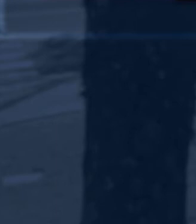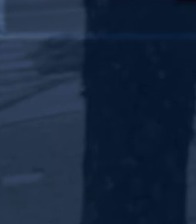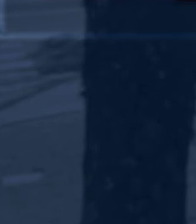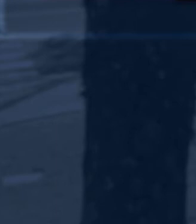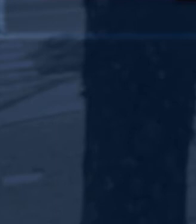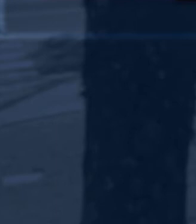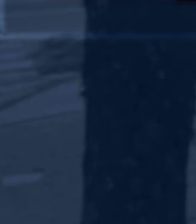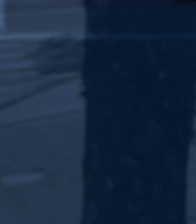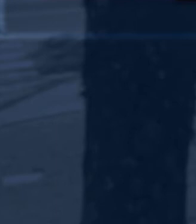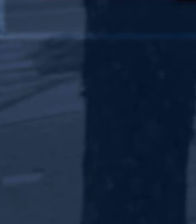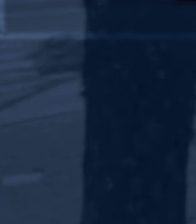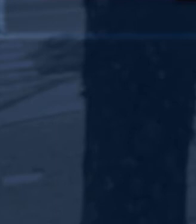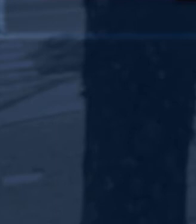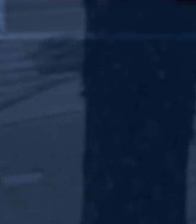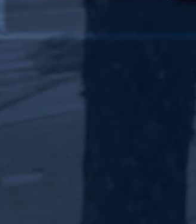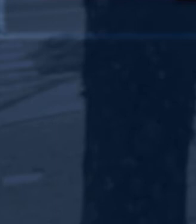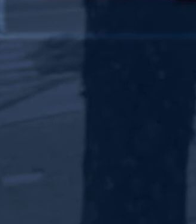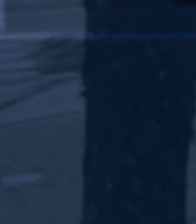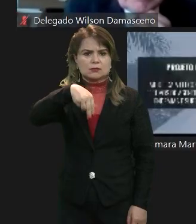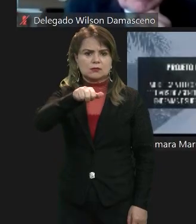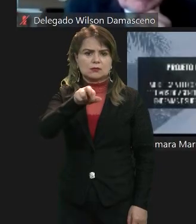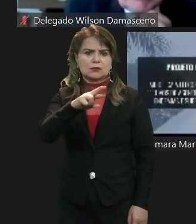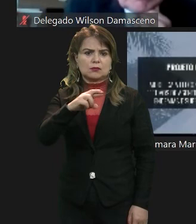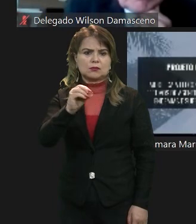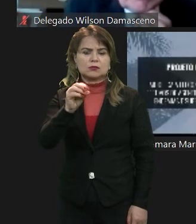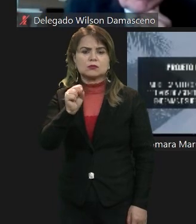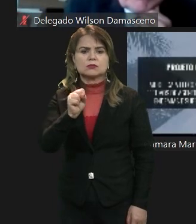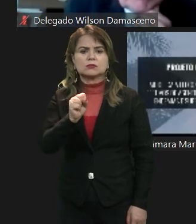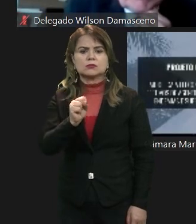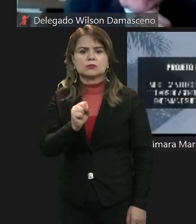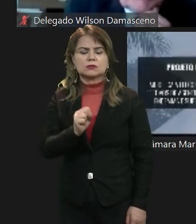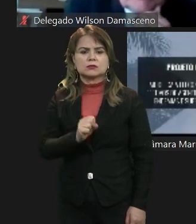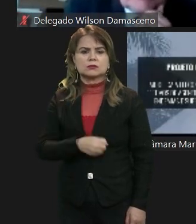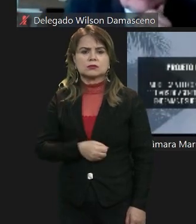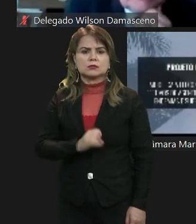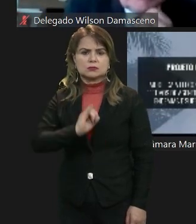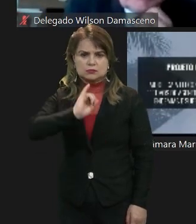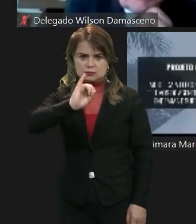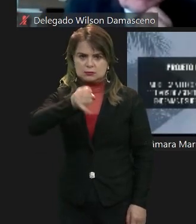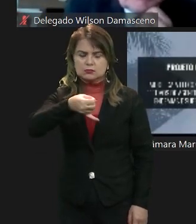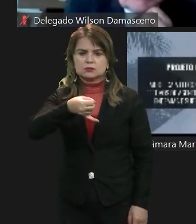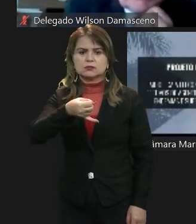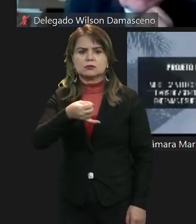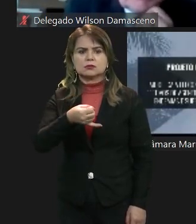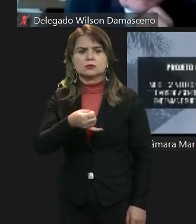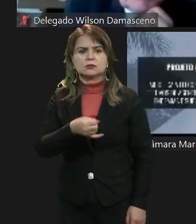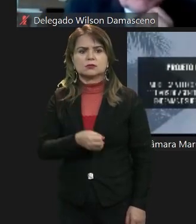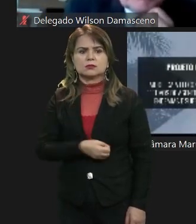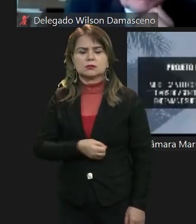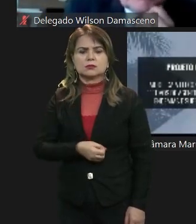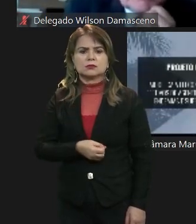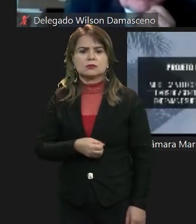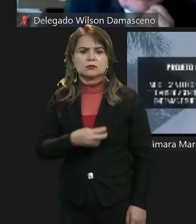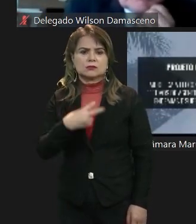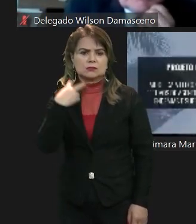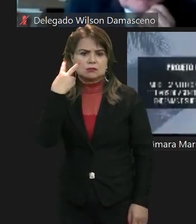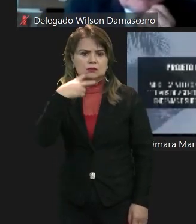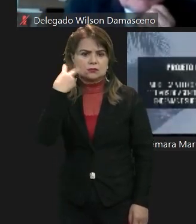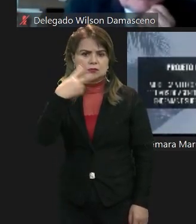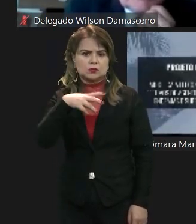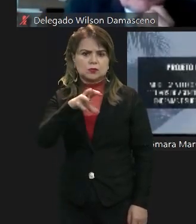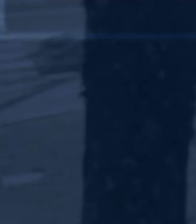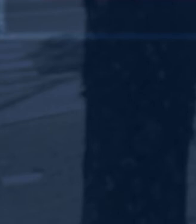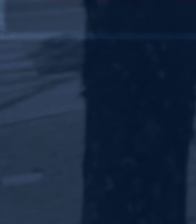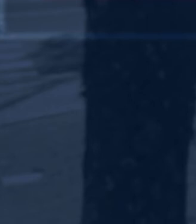29 de Janeiro a 29 de Abril deste ano depois da aprovação desses projetos o presidente Marcos Rezende convocou